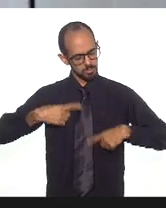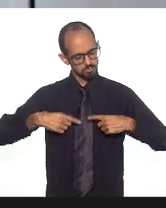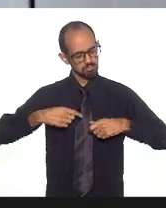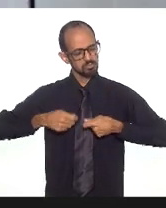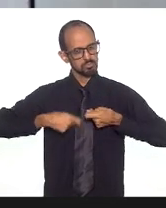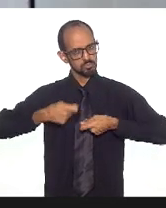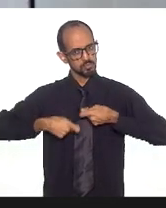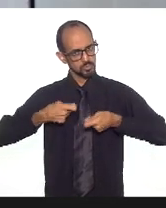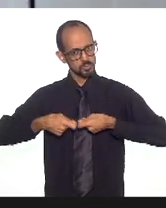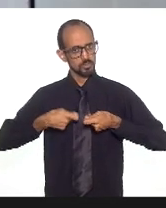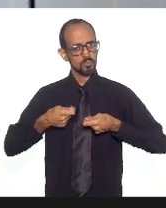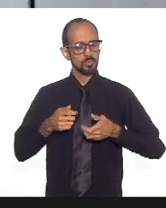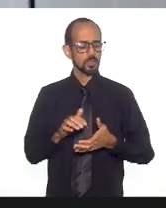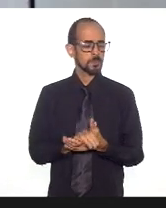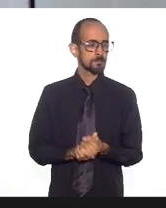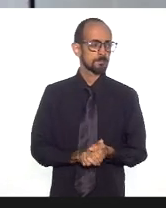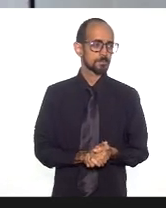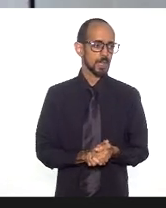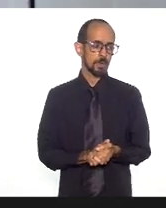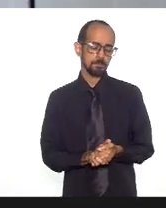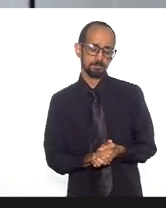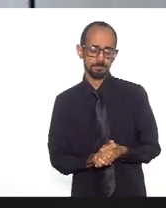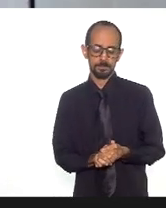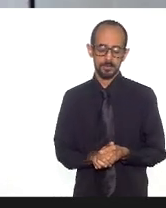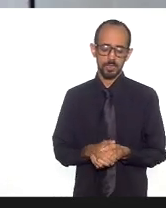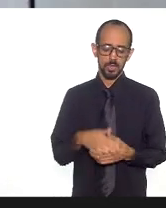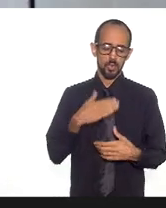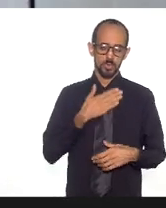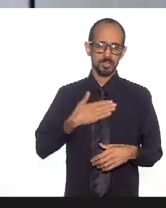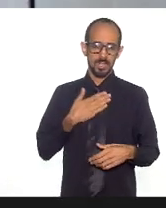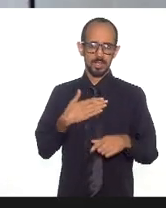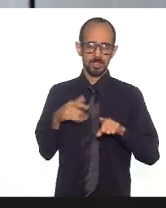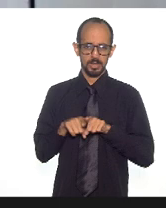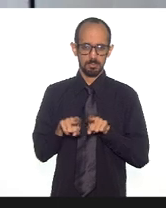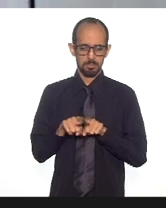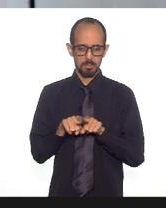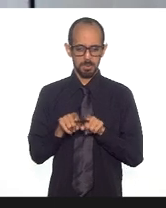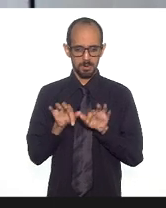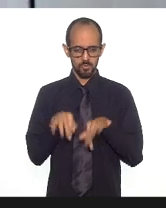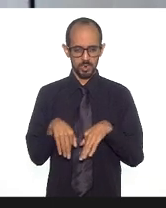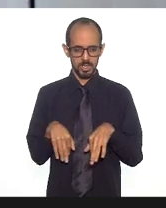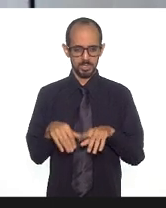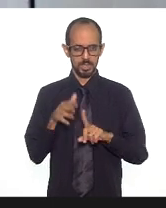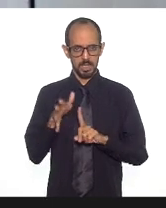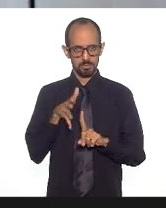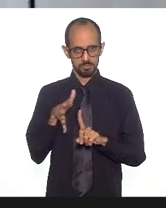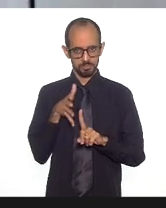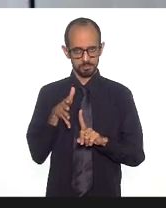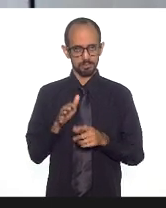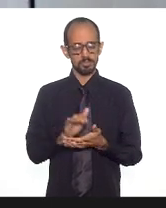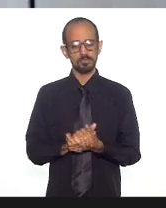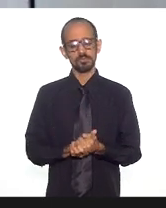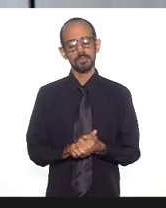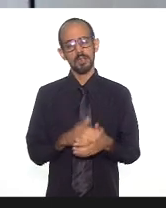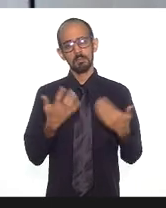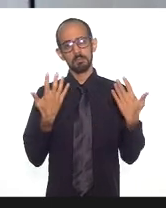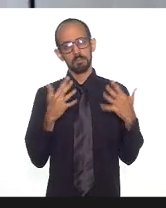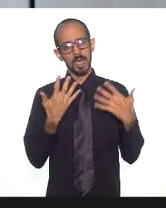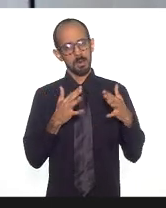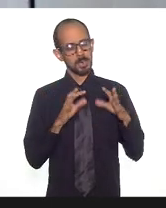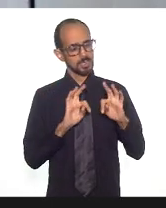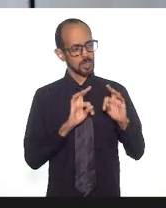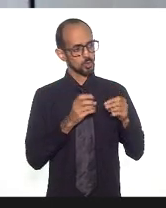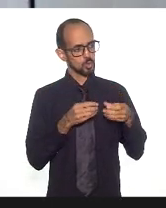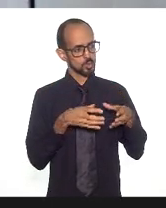e negociações. Então, eu gostaria de, para encerrar, parabenizar as comissões por